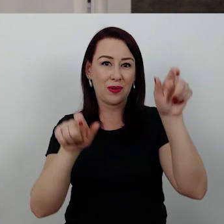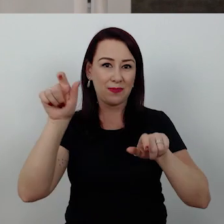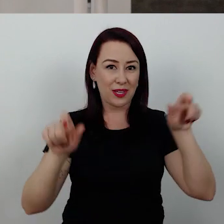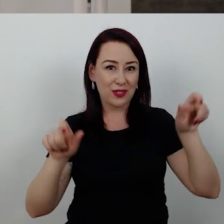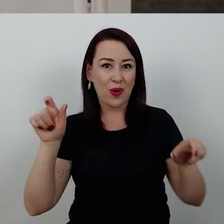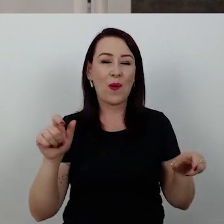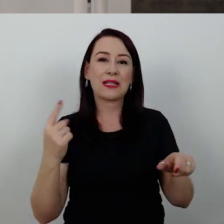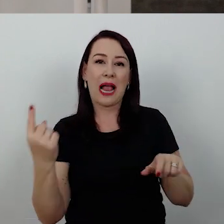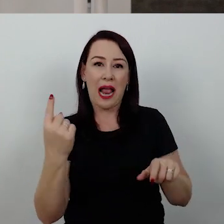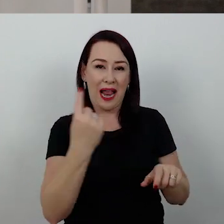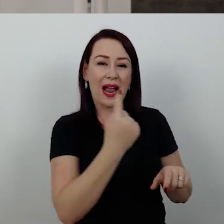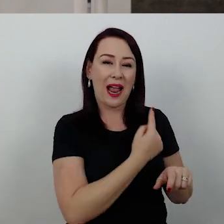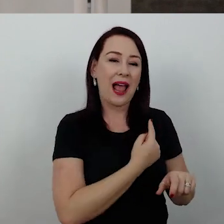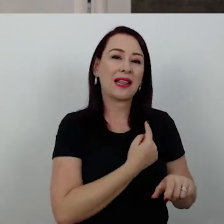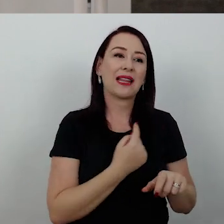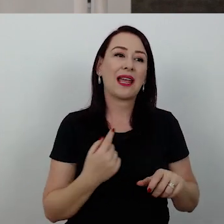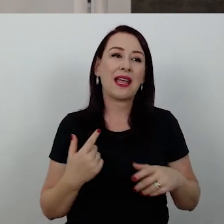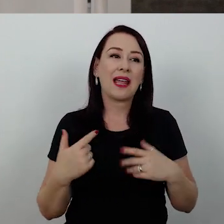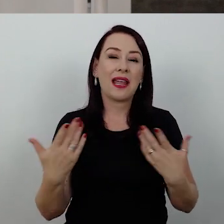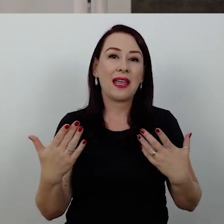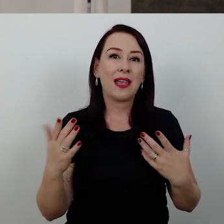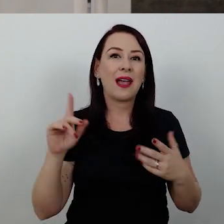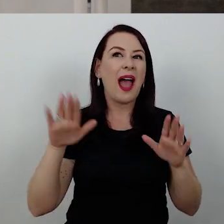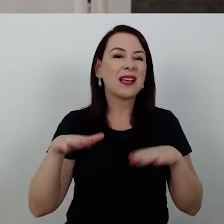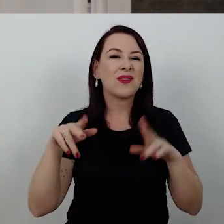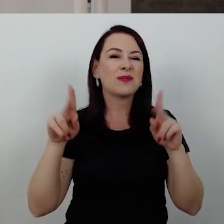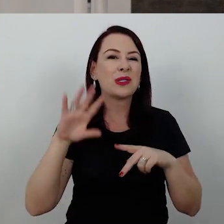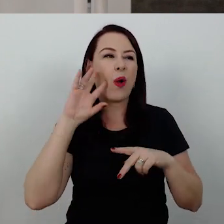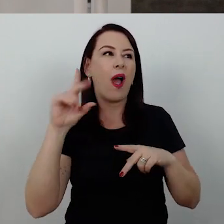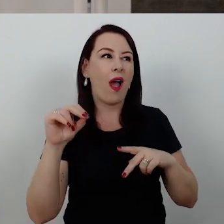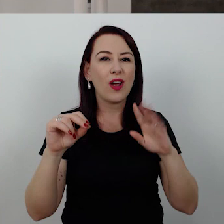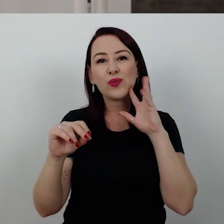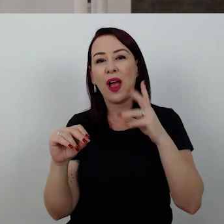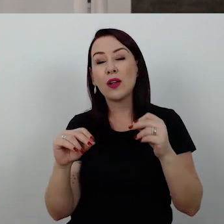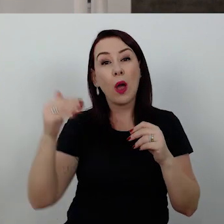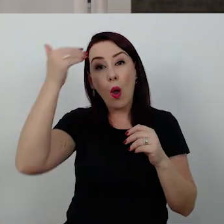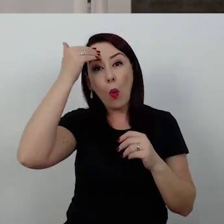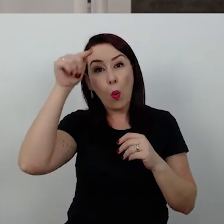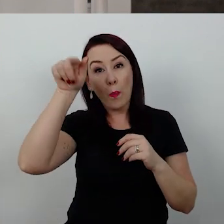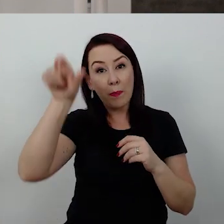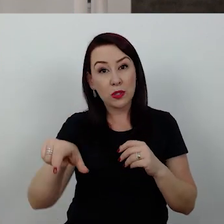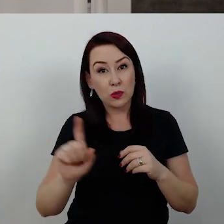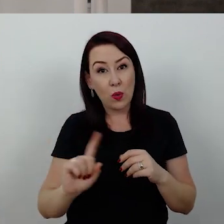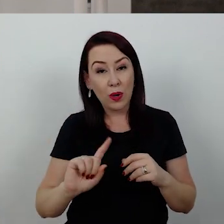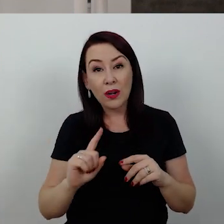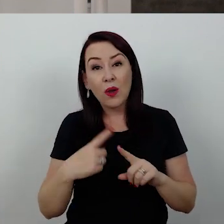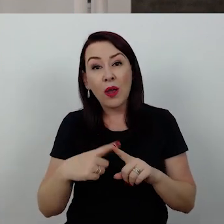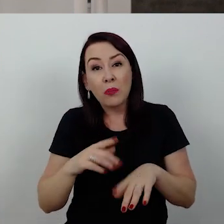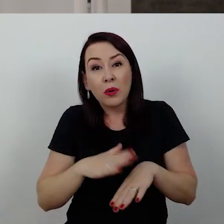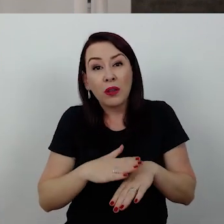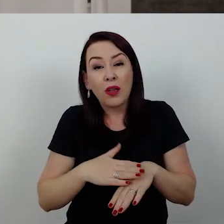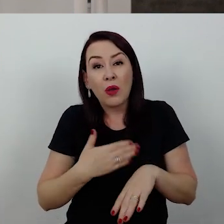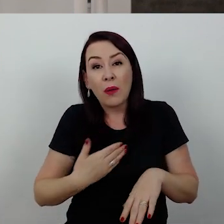isoladamente, artistas, eles também ficam no achismo. Não é por culpa deles ou porque eles são, é porque o poder público não